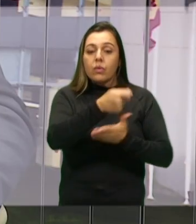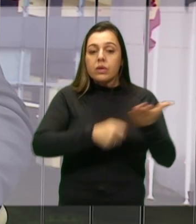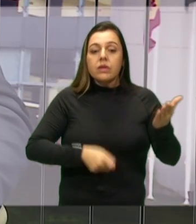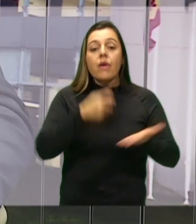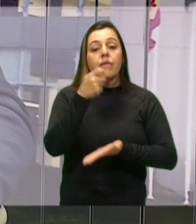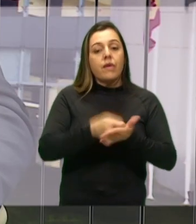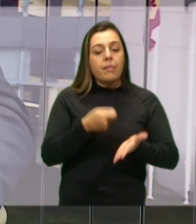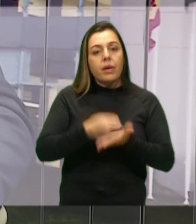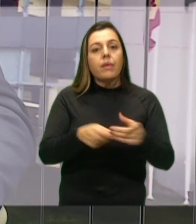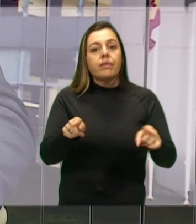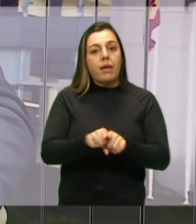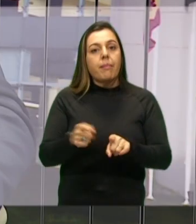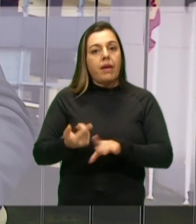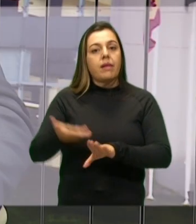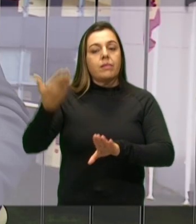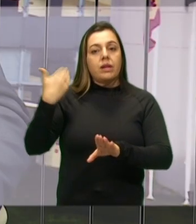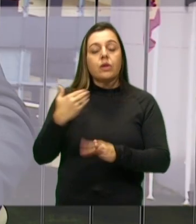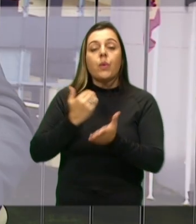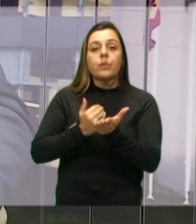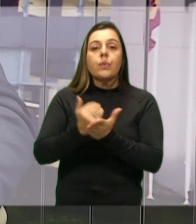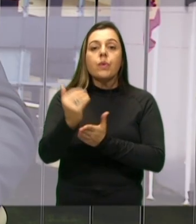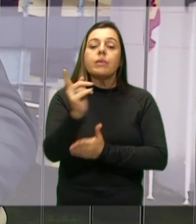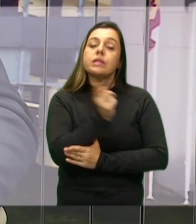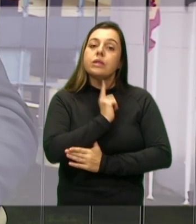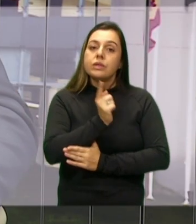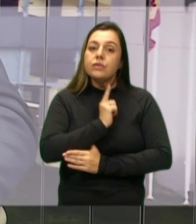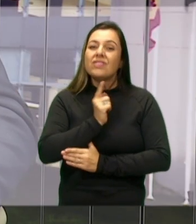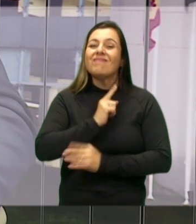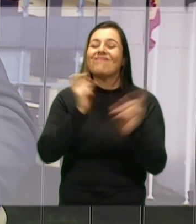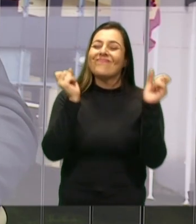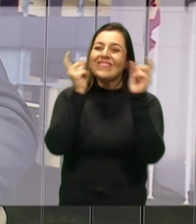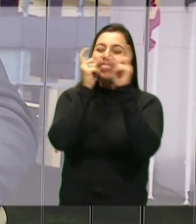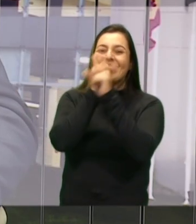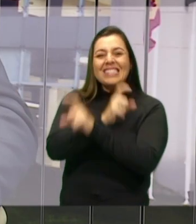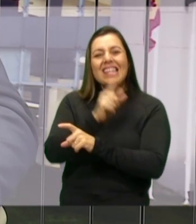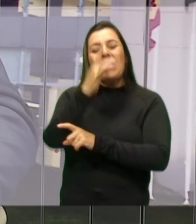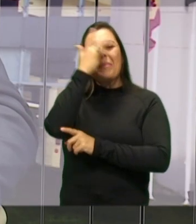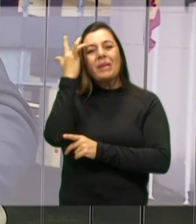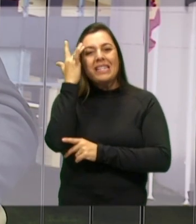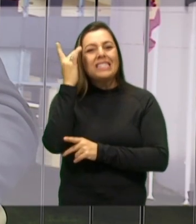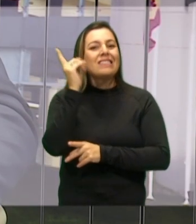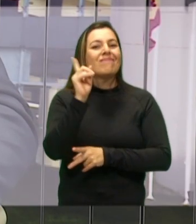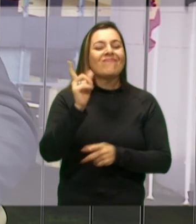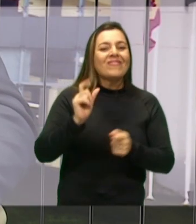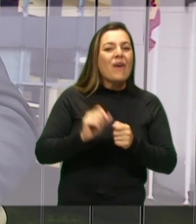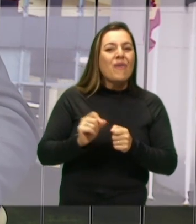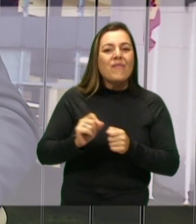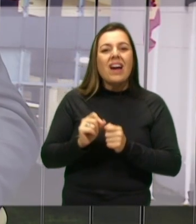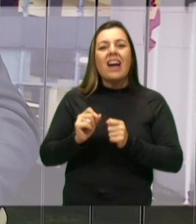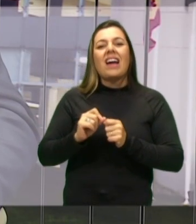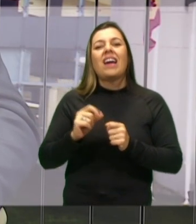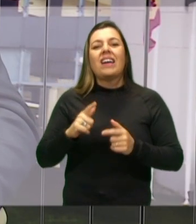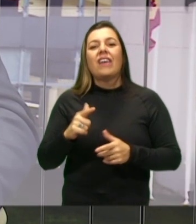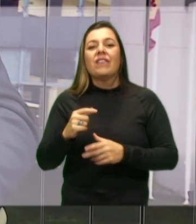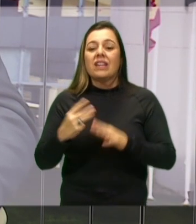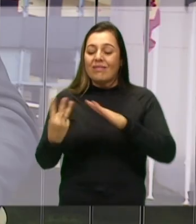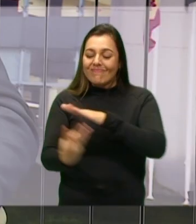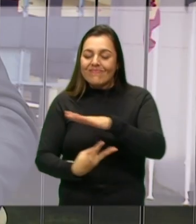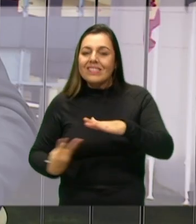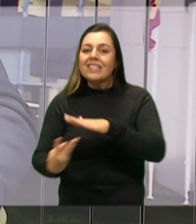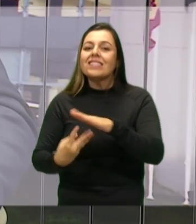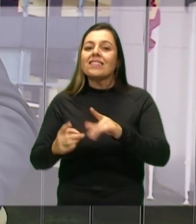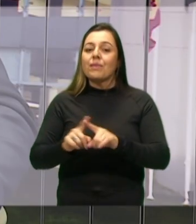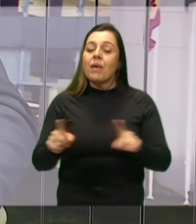luta também do nosso mandato, porque lá no início ainda tinha muita dificuldade, muitas pessoas não faz, fica com os terceirizados,